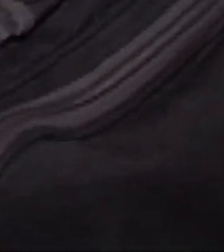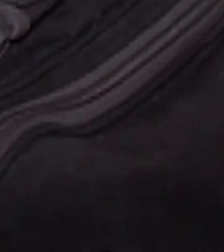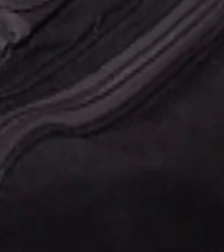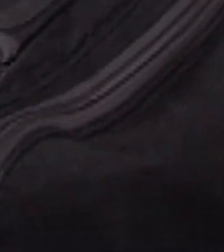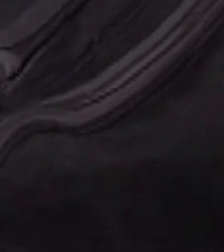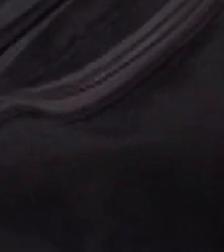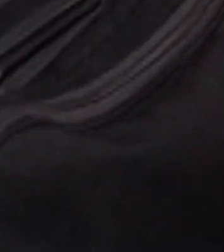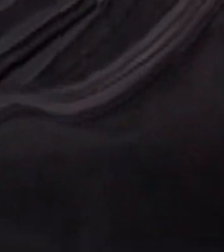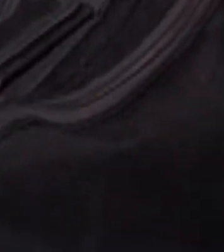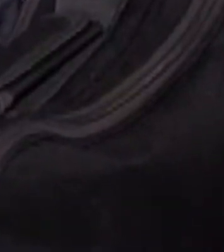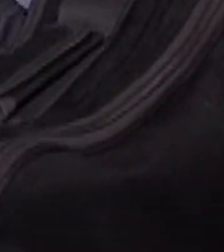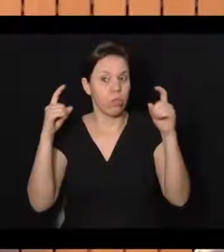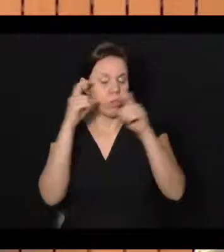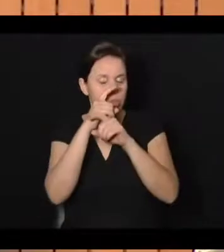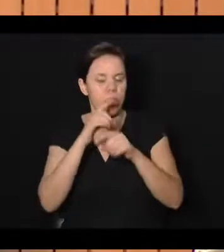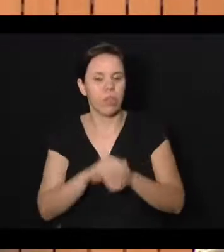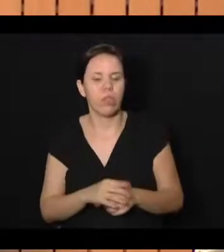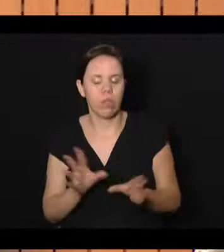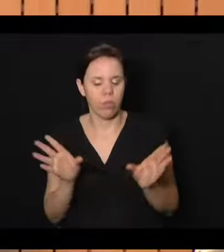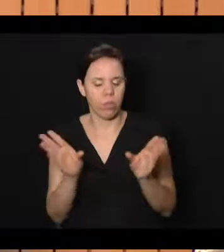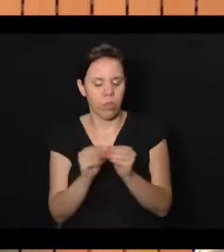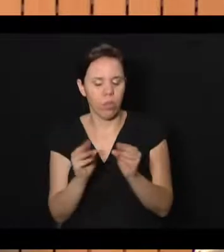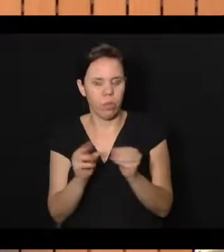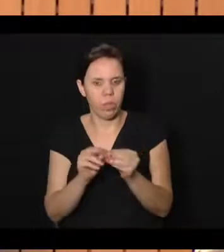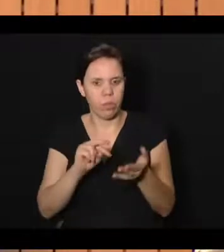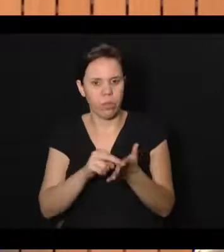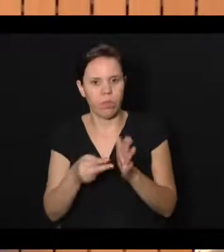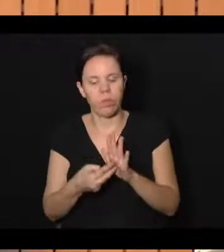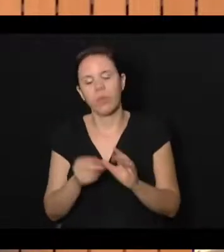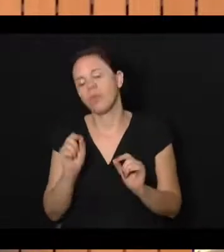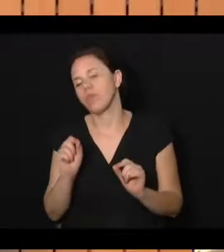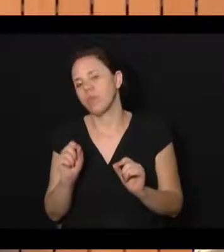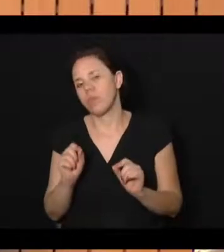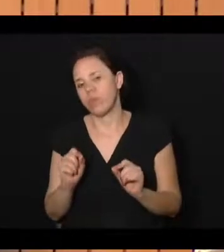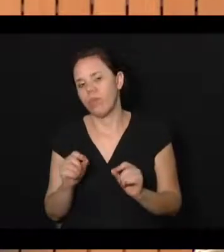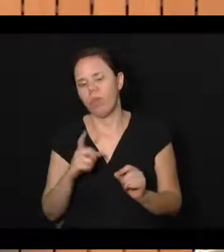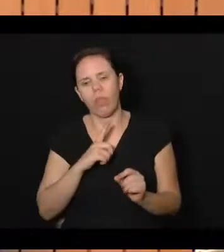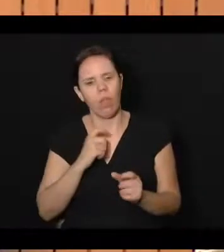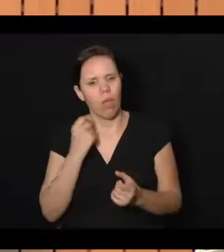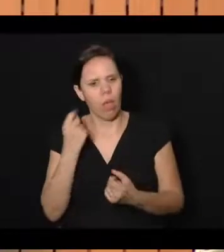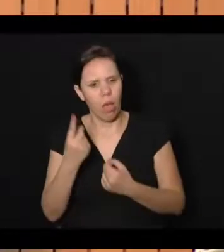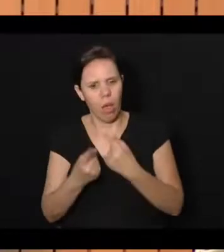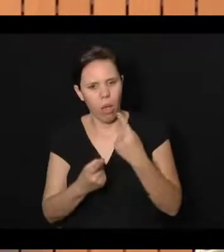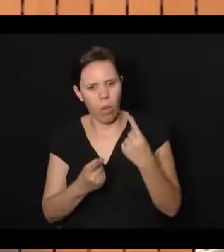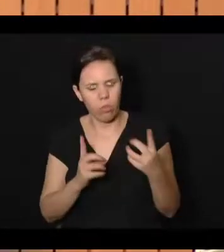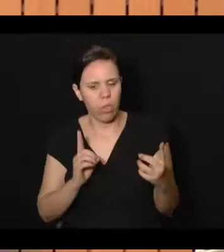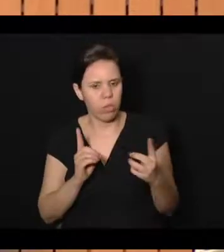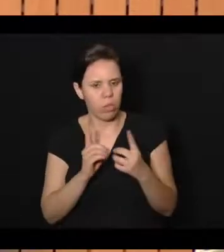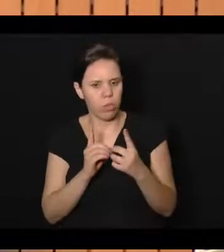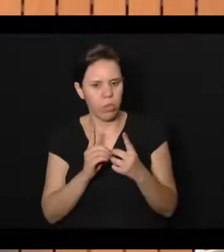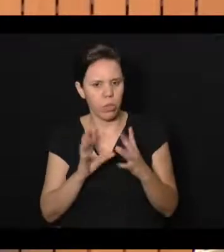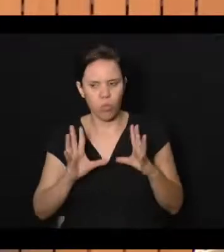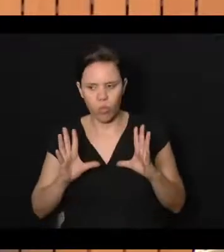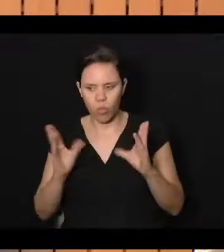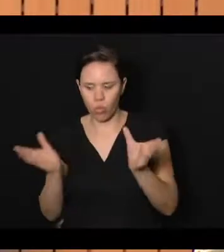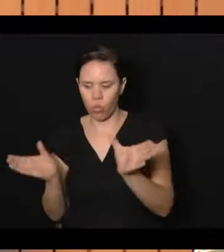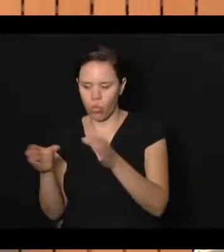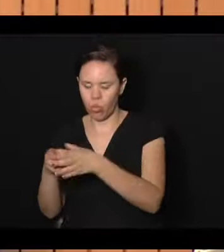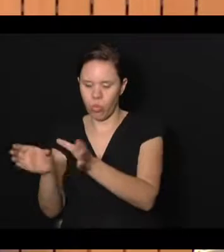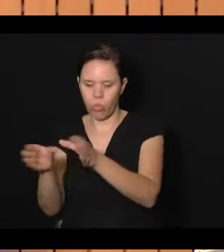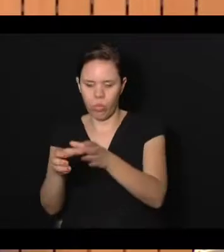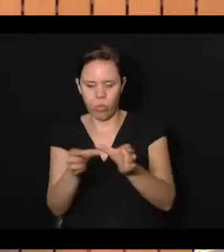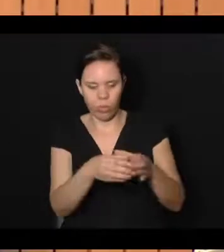alguns obstáculos são serviços que ele envolve toda uma rede de apoio que as pessoas em situação de